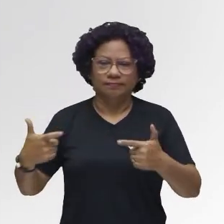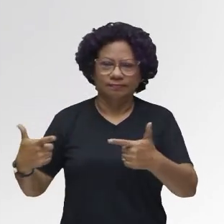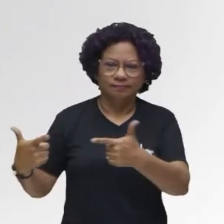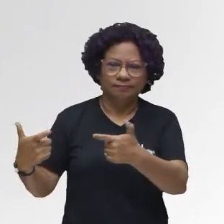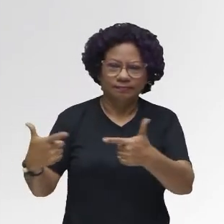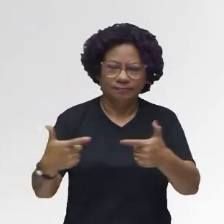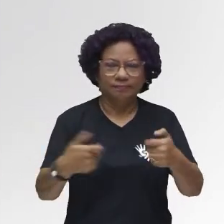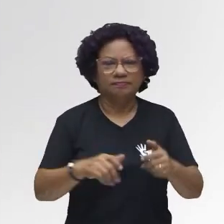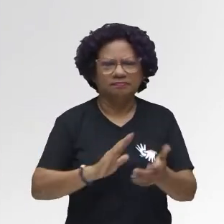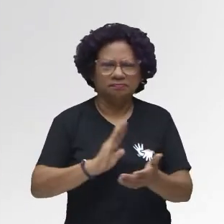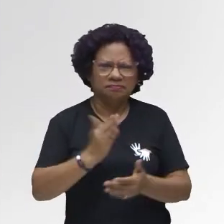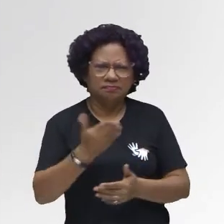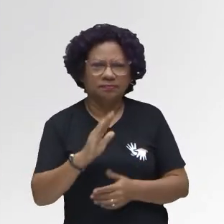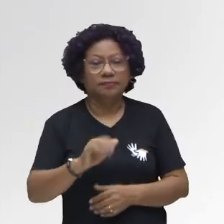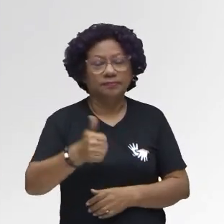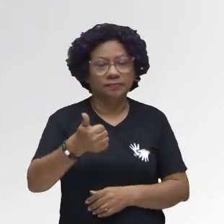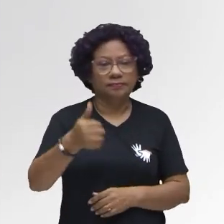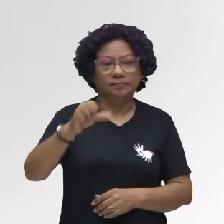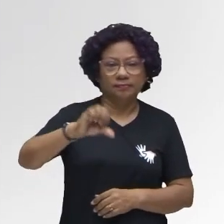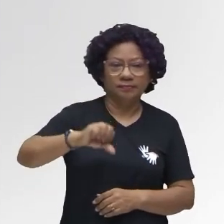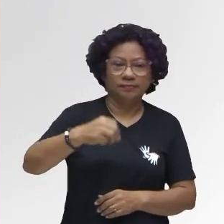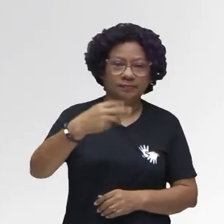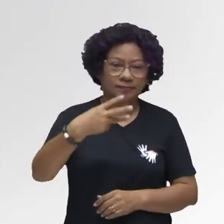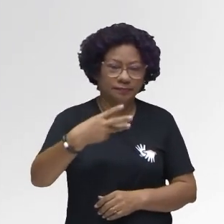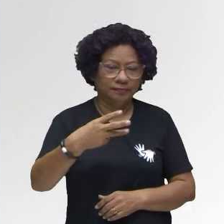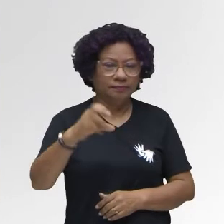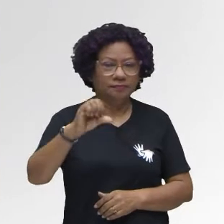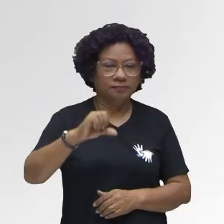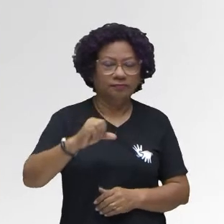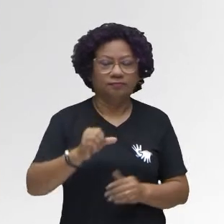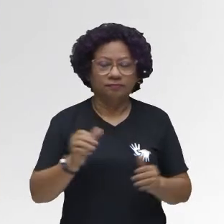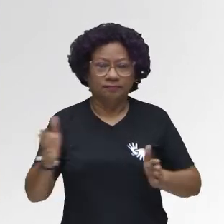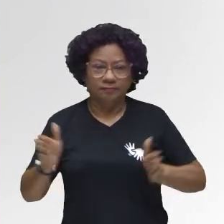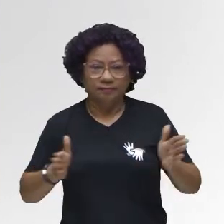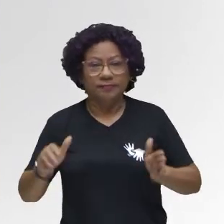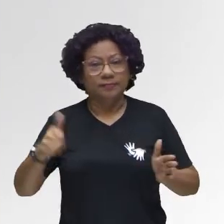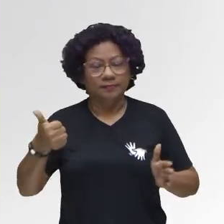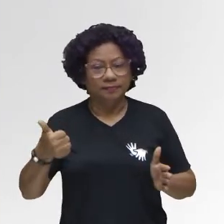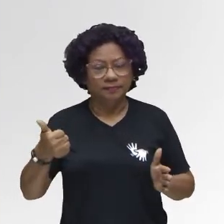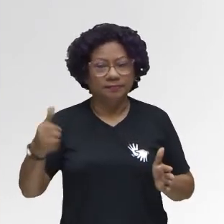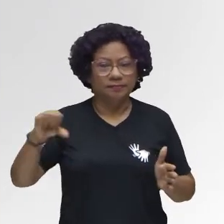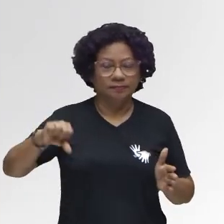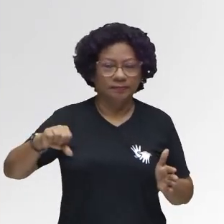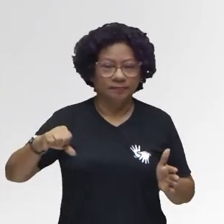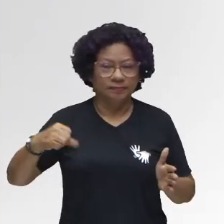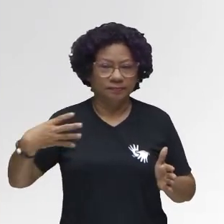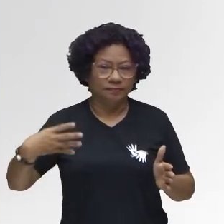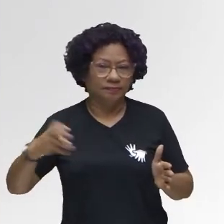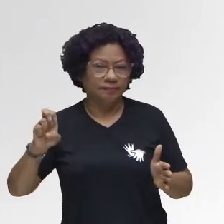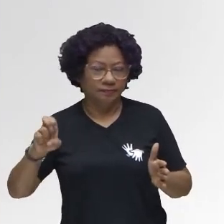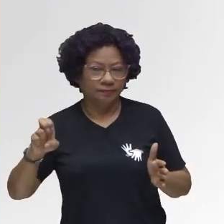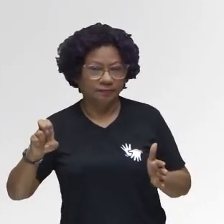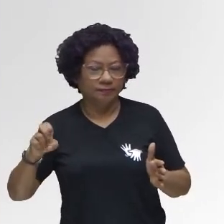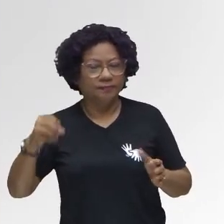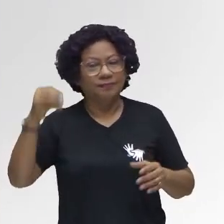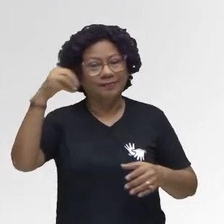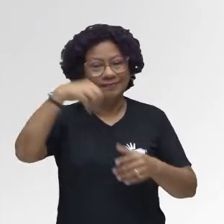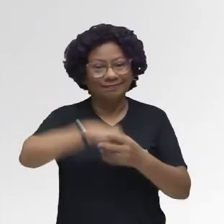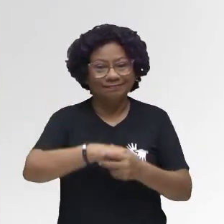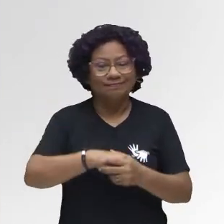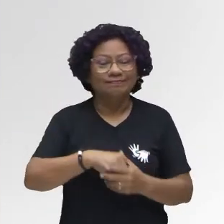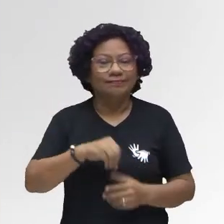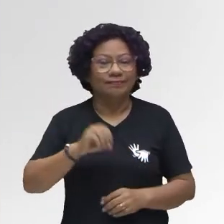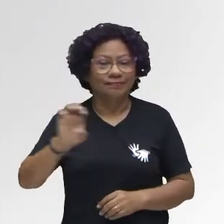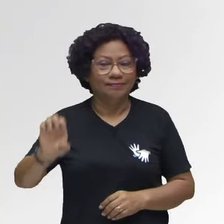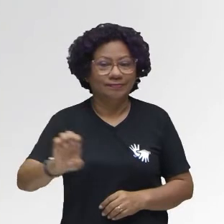entre 1939 até 1945, principalmente dentro da Europa. E o que o Brasil vai fazer? Ele